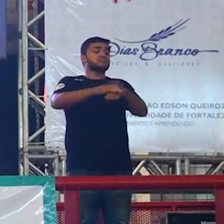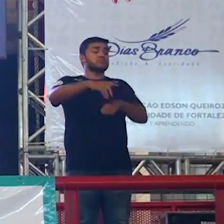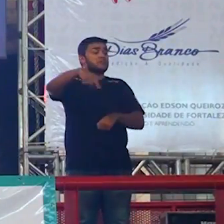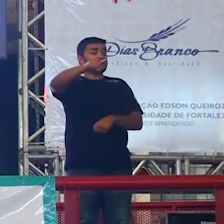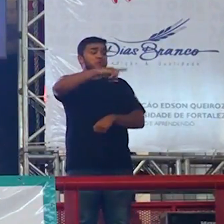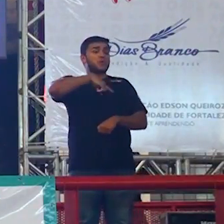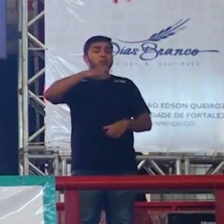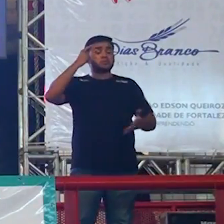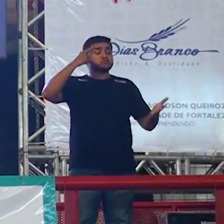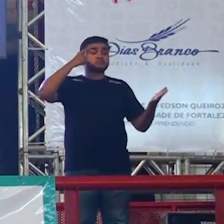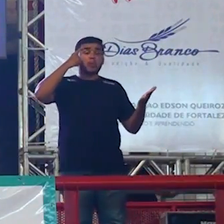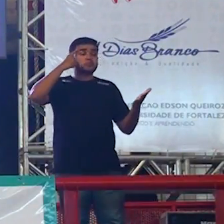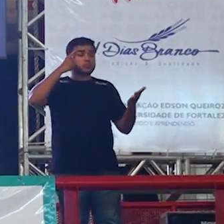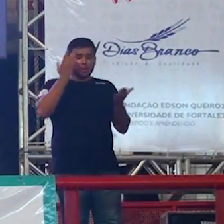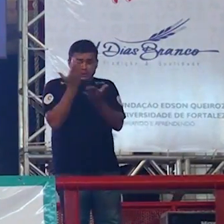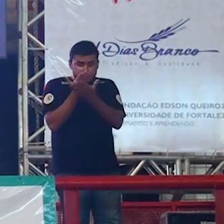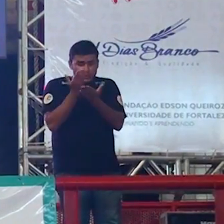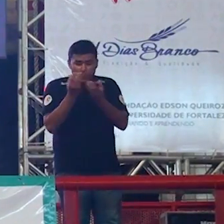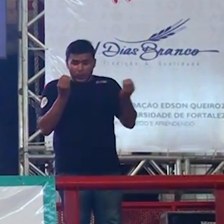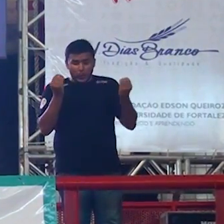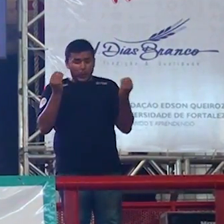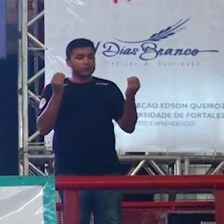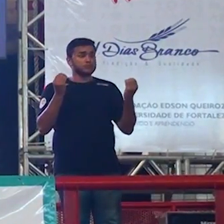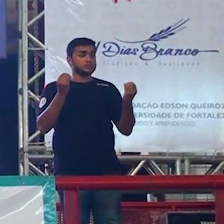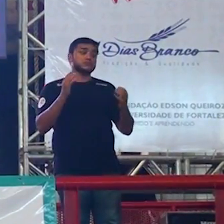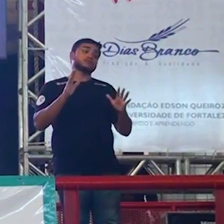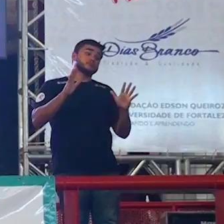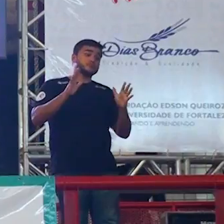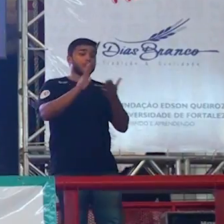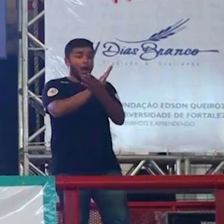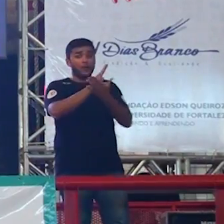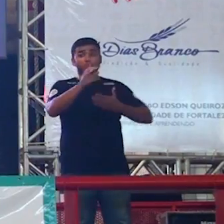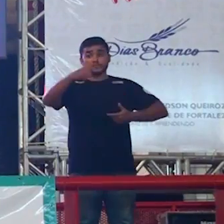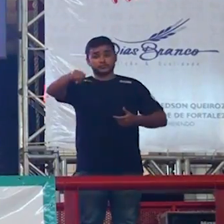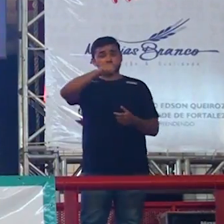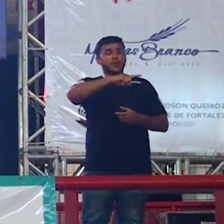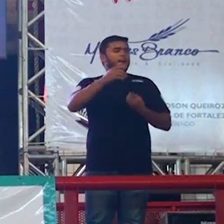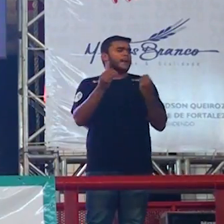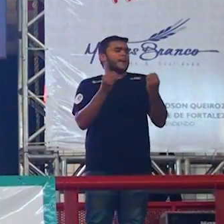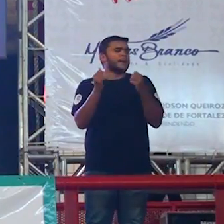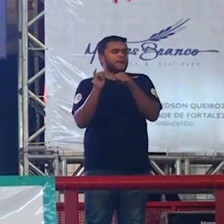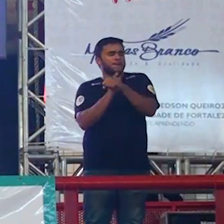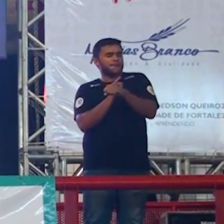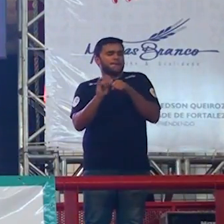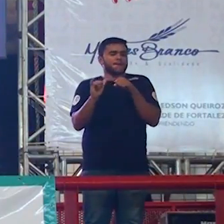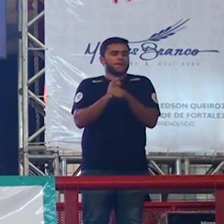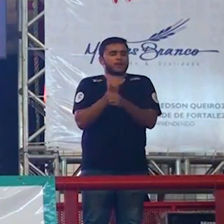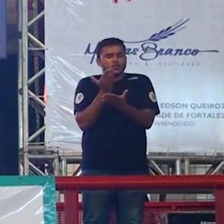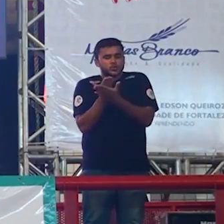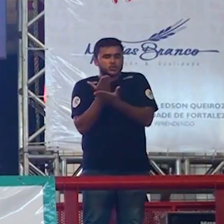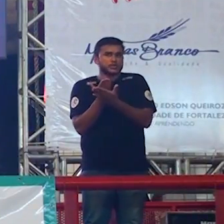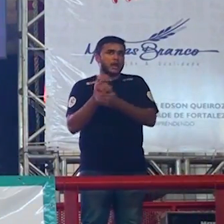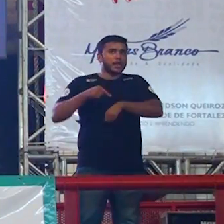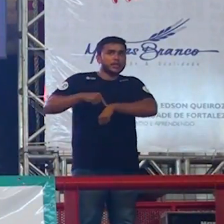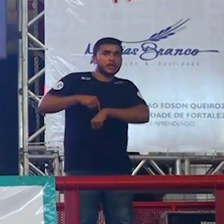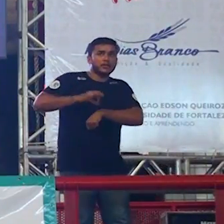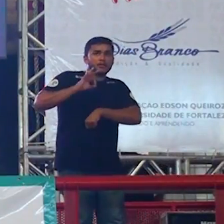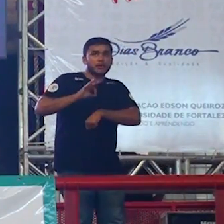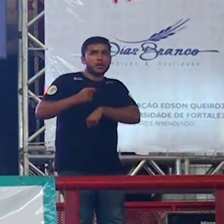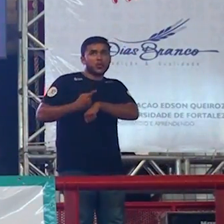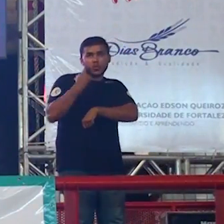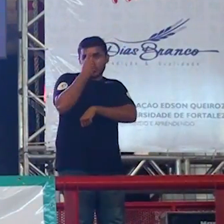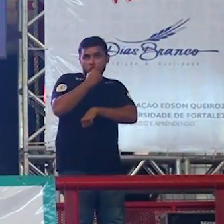certeza que todos vocês aqui têm algumas técnicas para estudar. Eu vou conversar sobre as técnicas que eu recomendo,